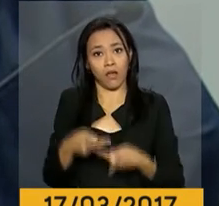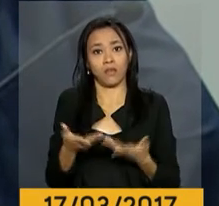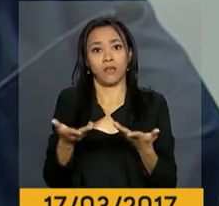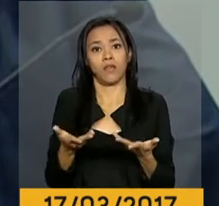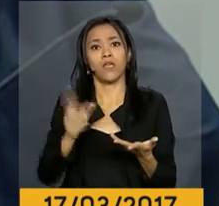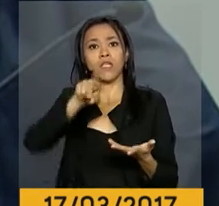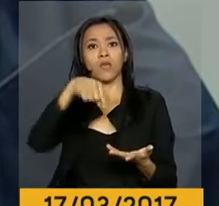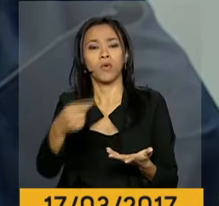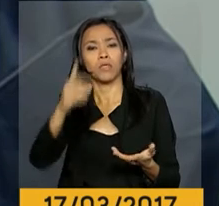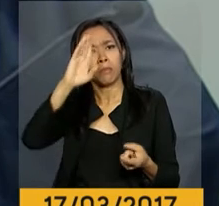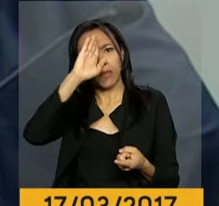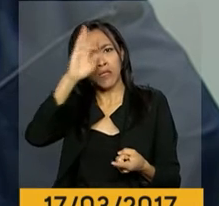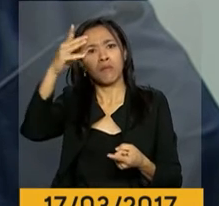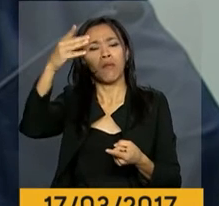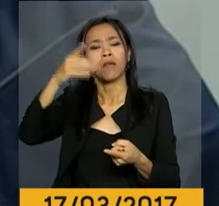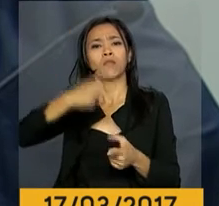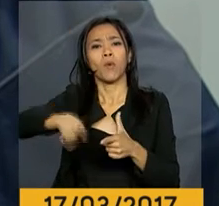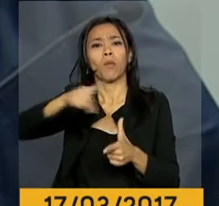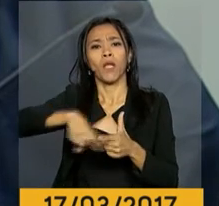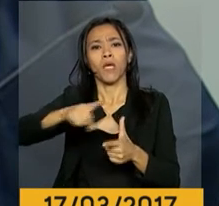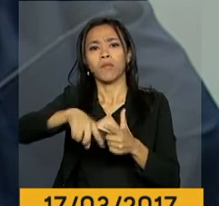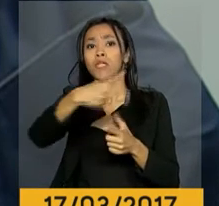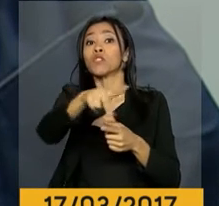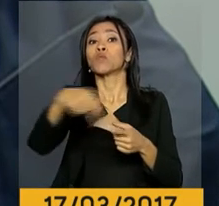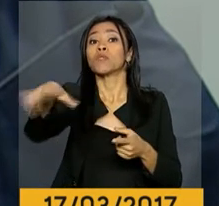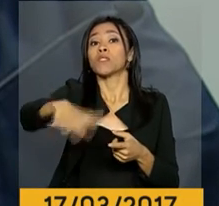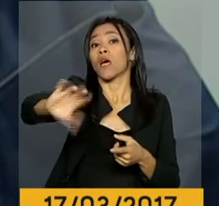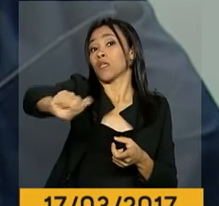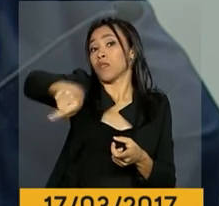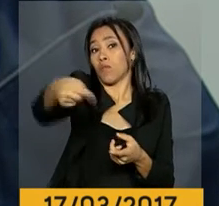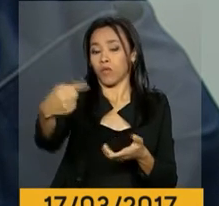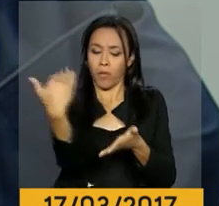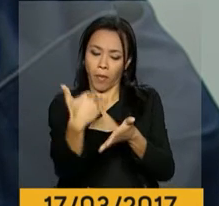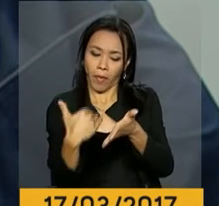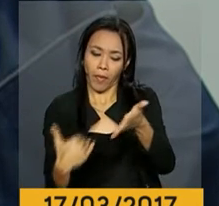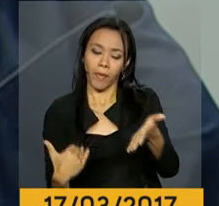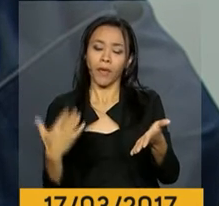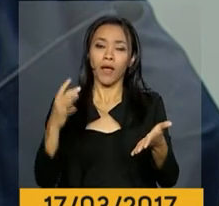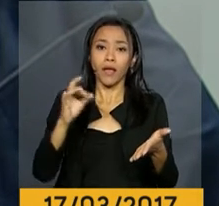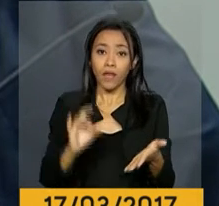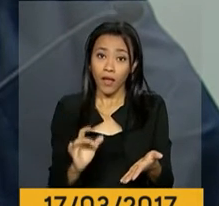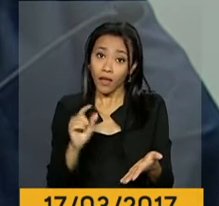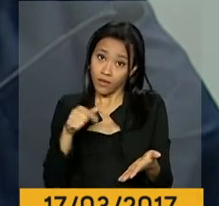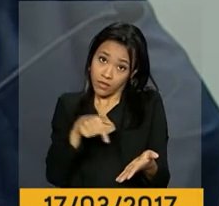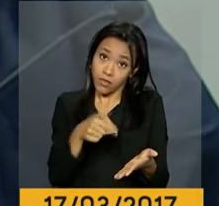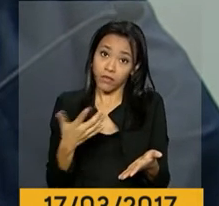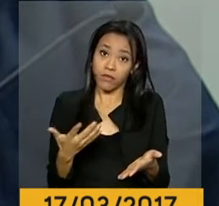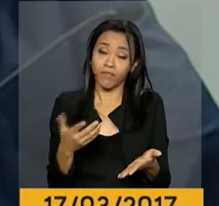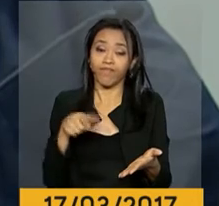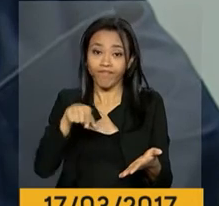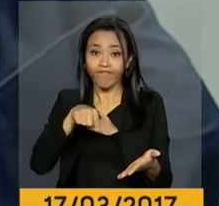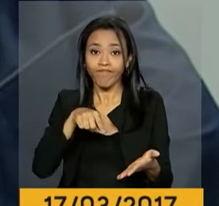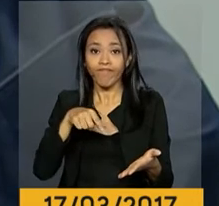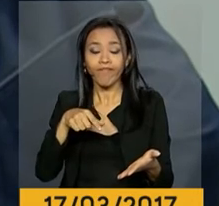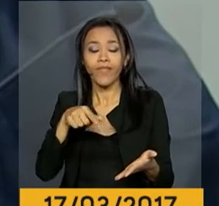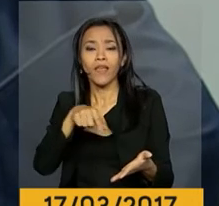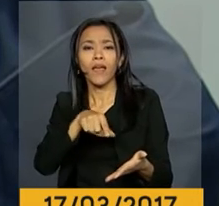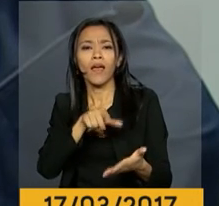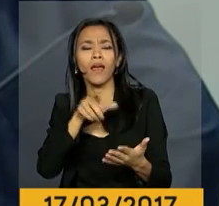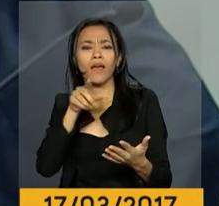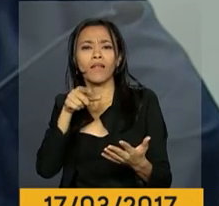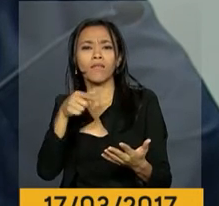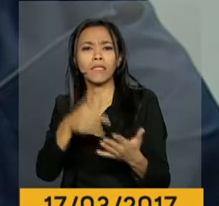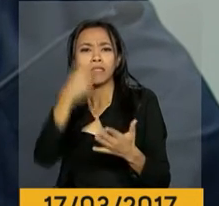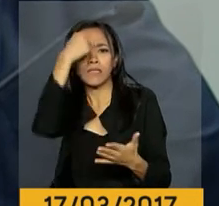traçam os principais problemas das suas áreas. Mas isso é muito ilustrativo para o governo, porque nós temos, e